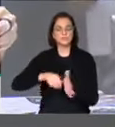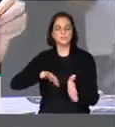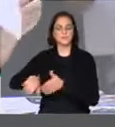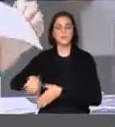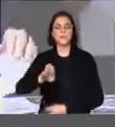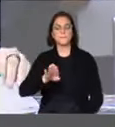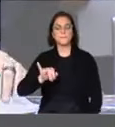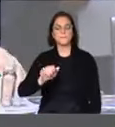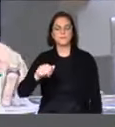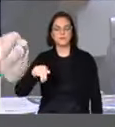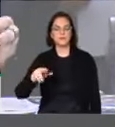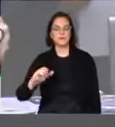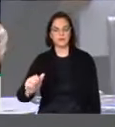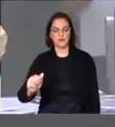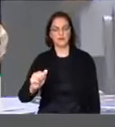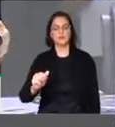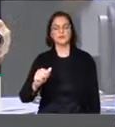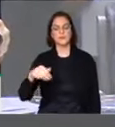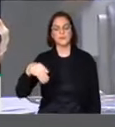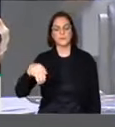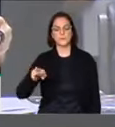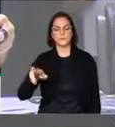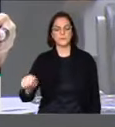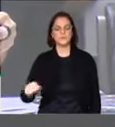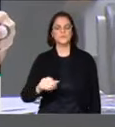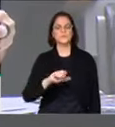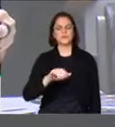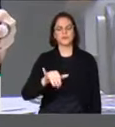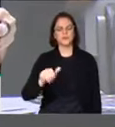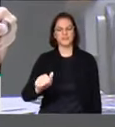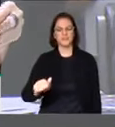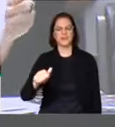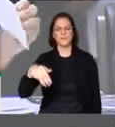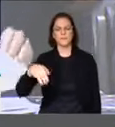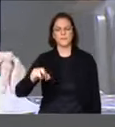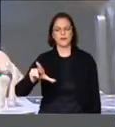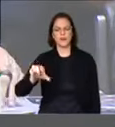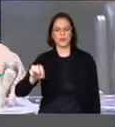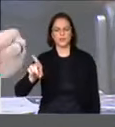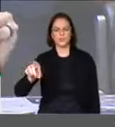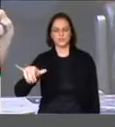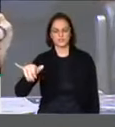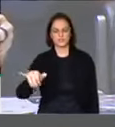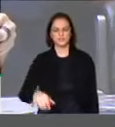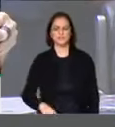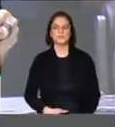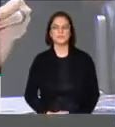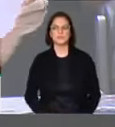Moura, da Kayla Melody de Barbosa,